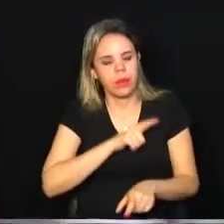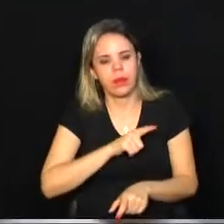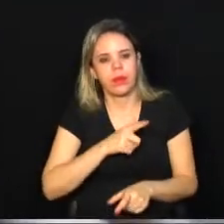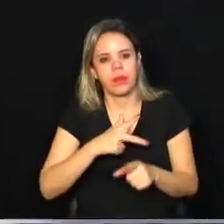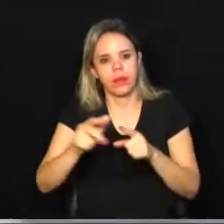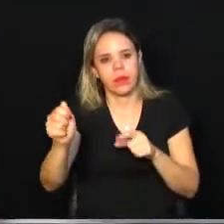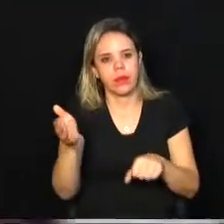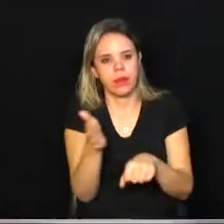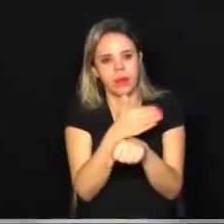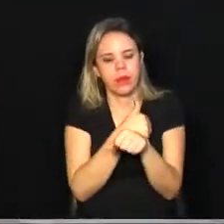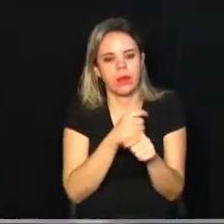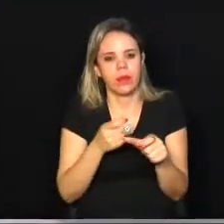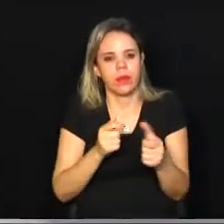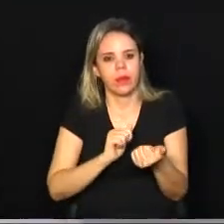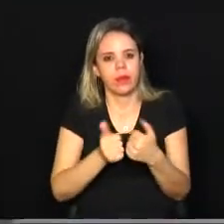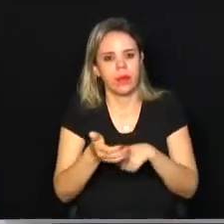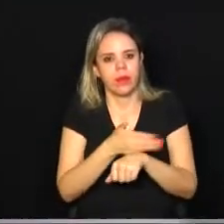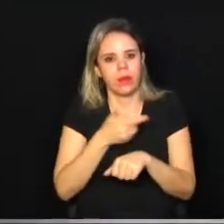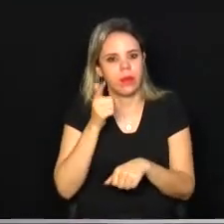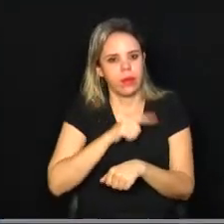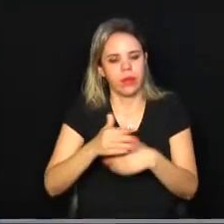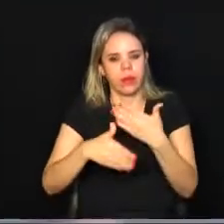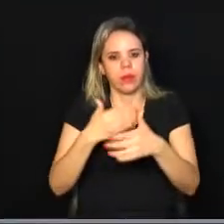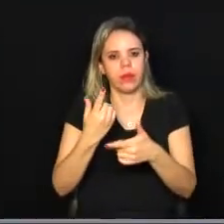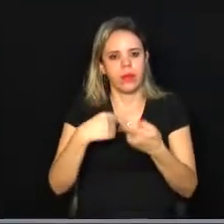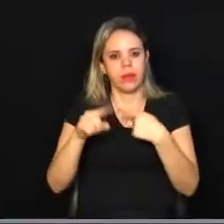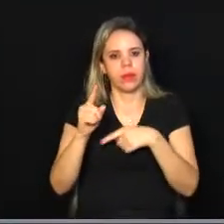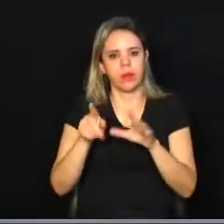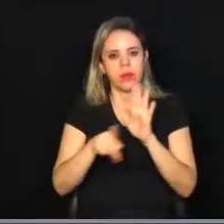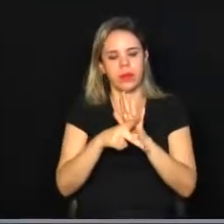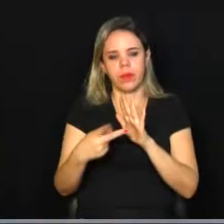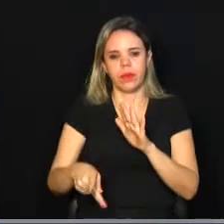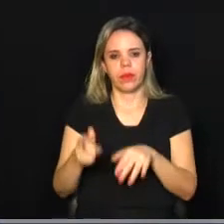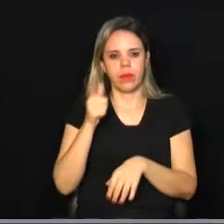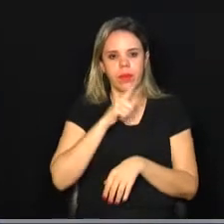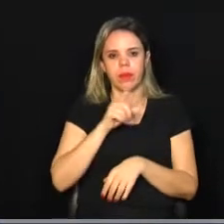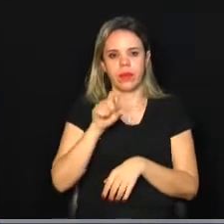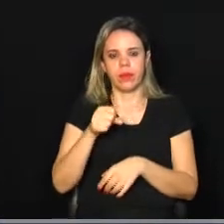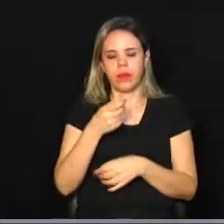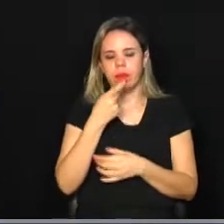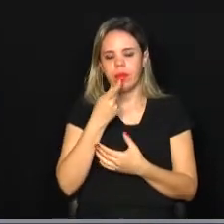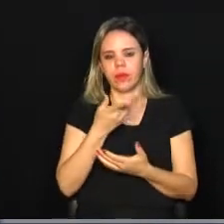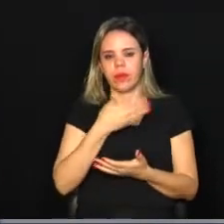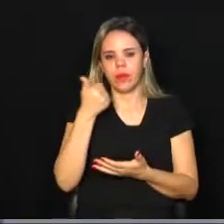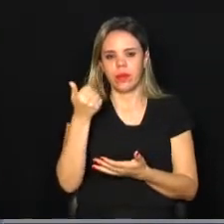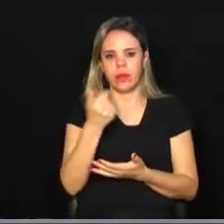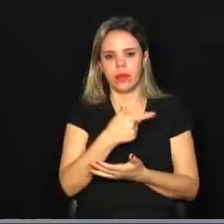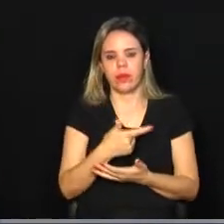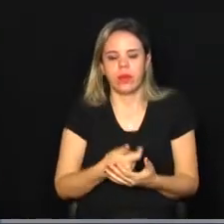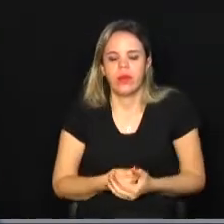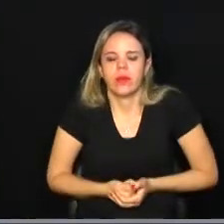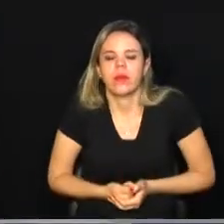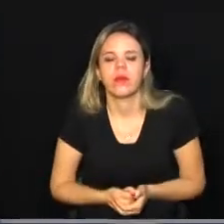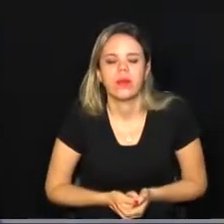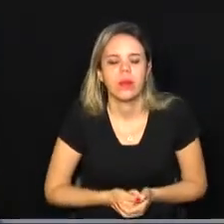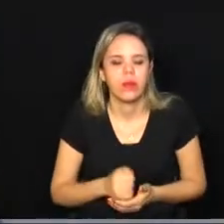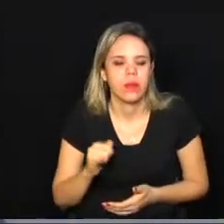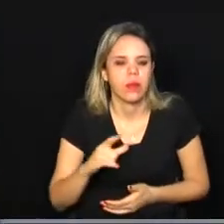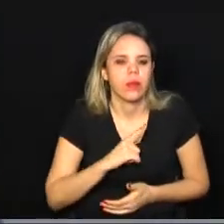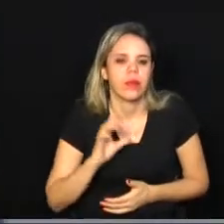quanto antes o atleta conseguir andar com as suas próprias pernas, por assim dizer, melhor. Agora, o que